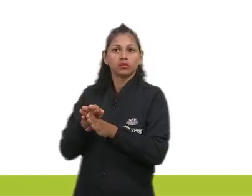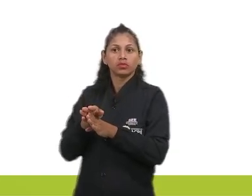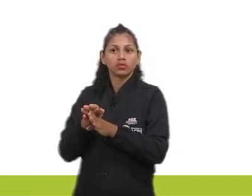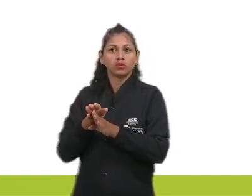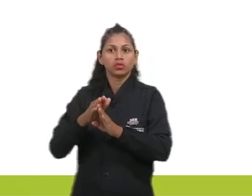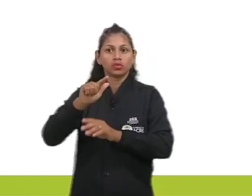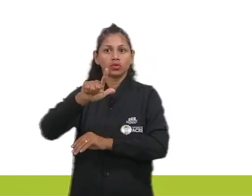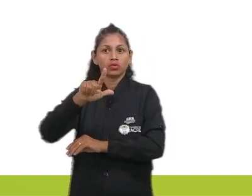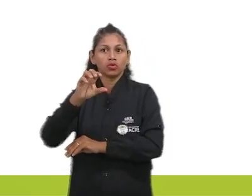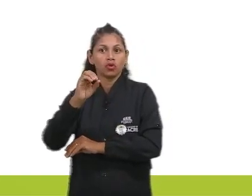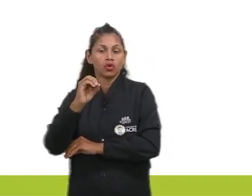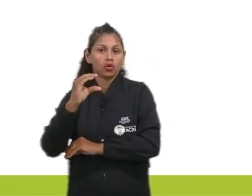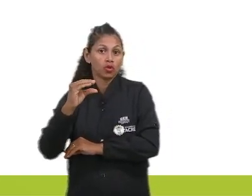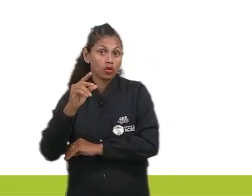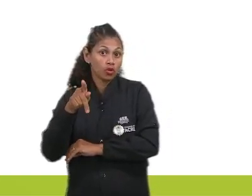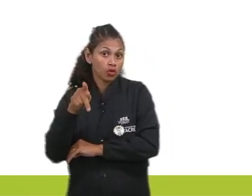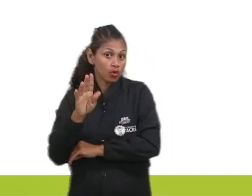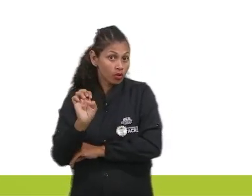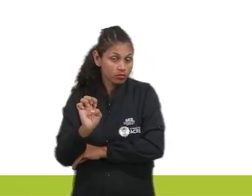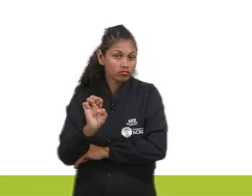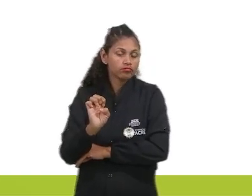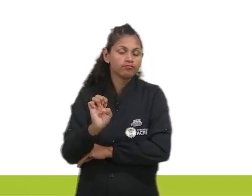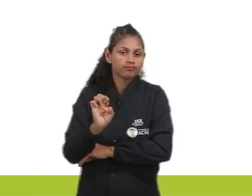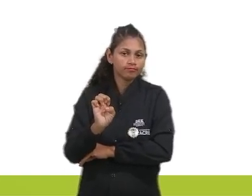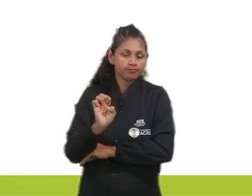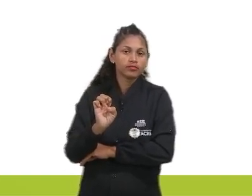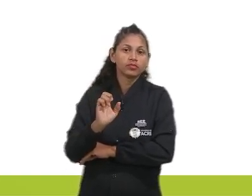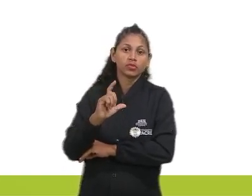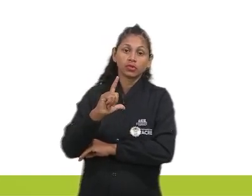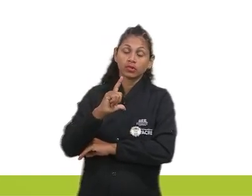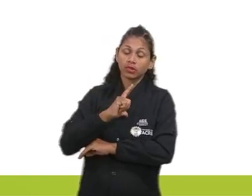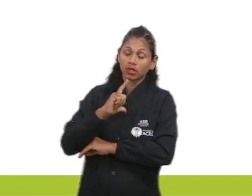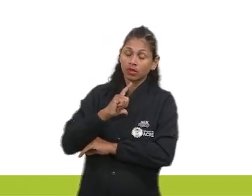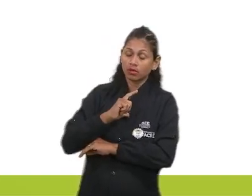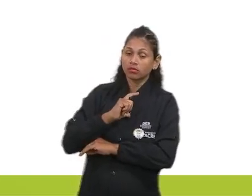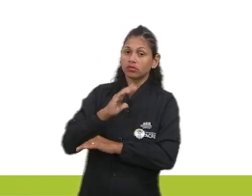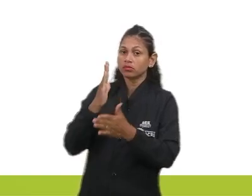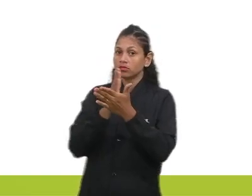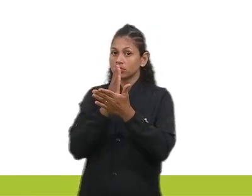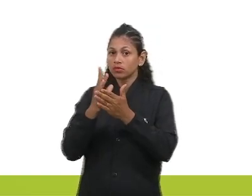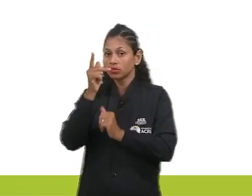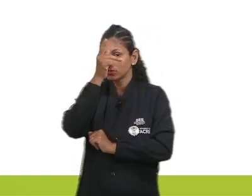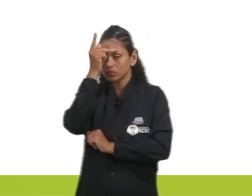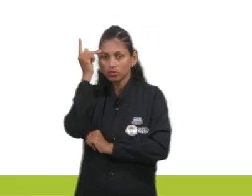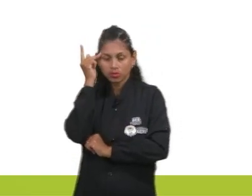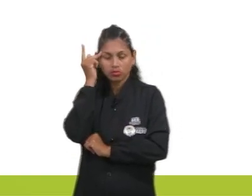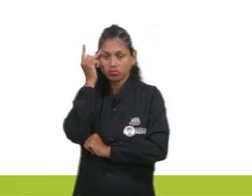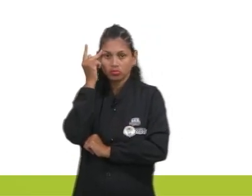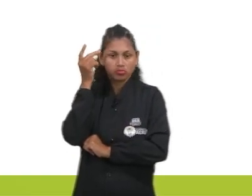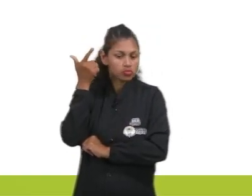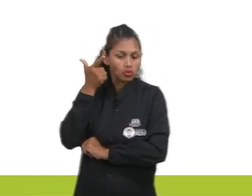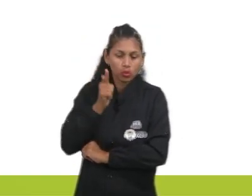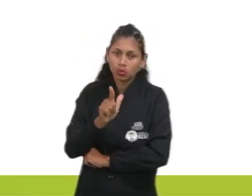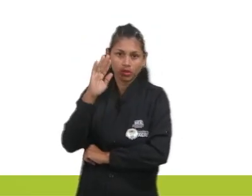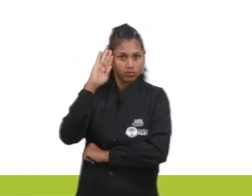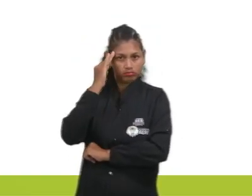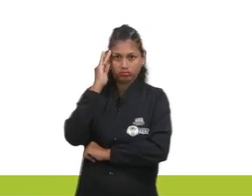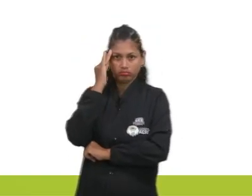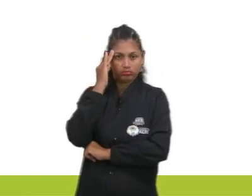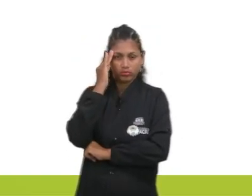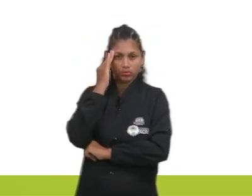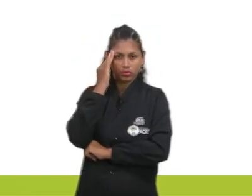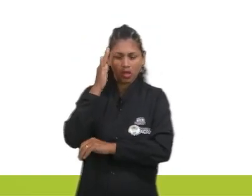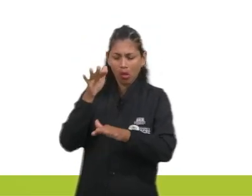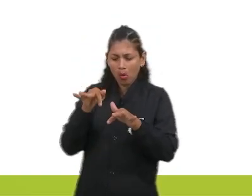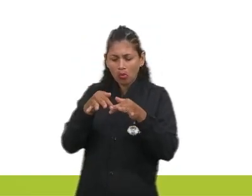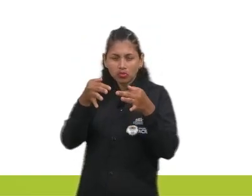existem idiotas que não conhecem e não conseguem entender noções